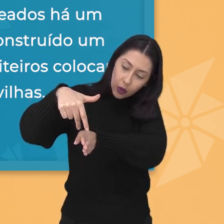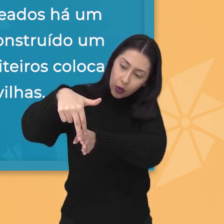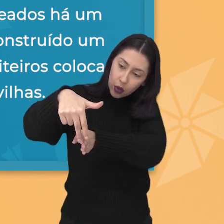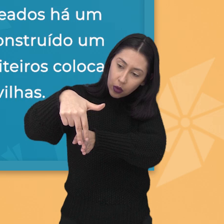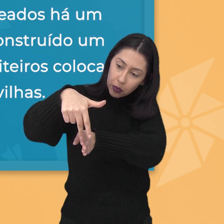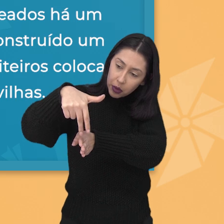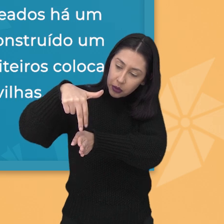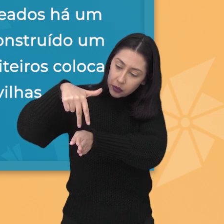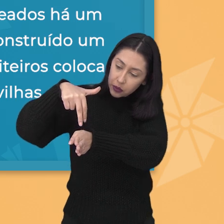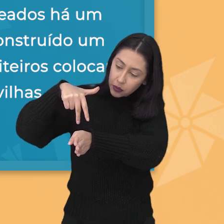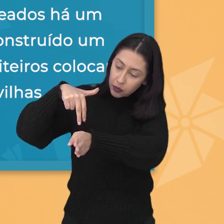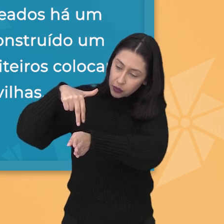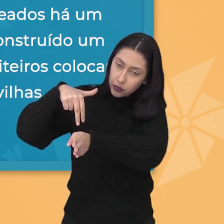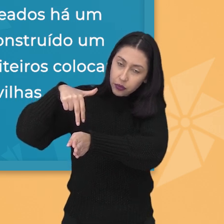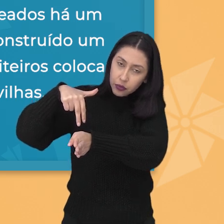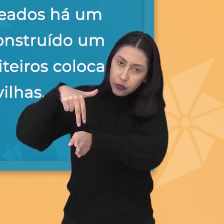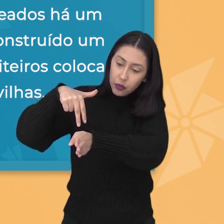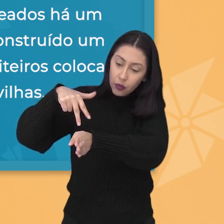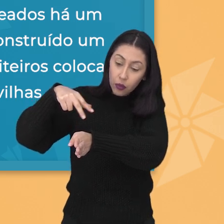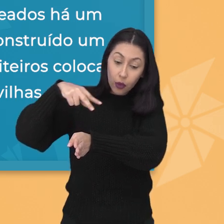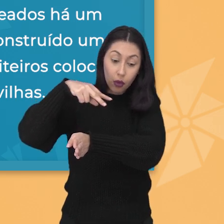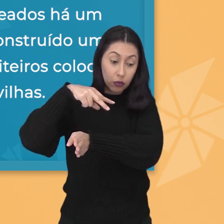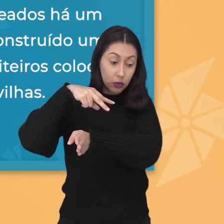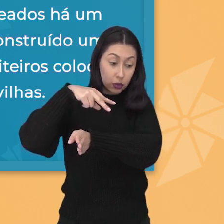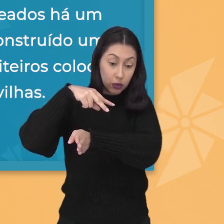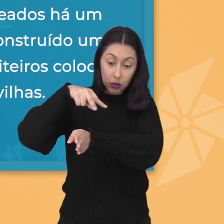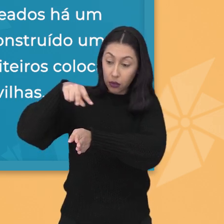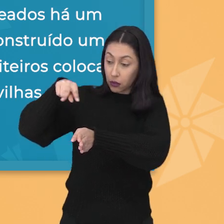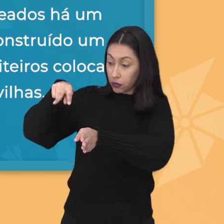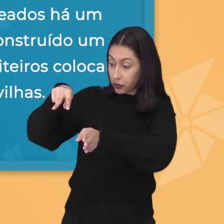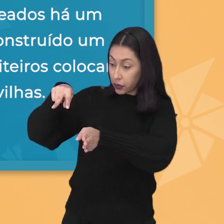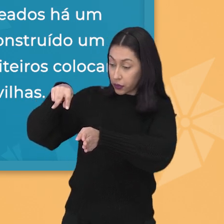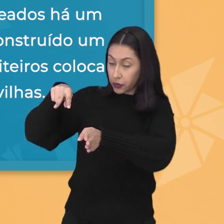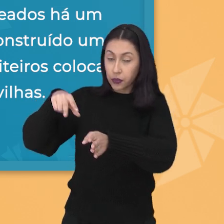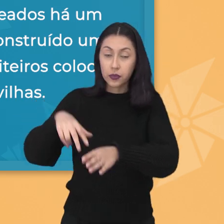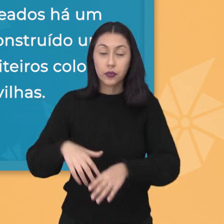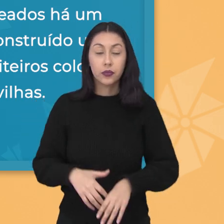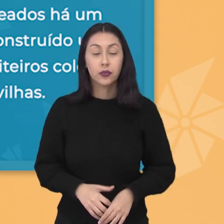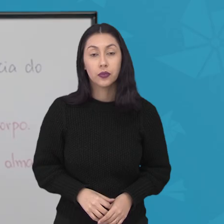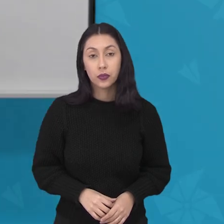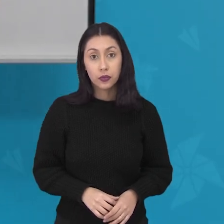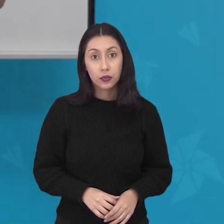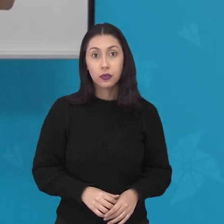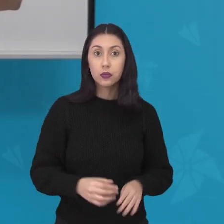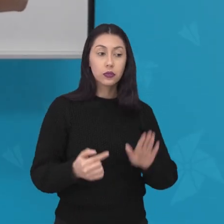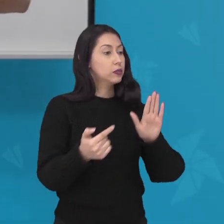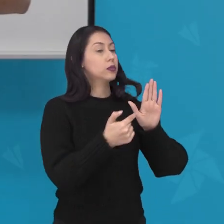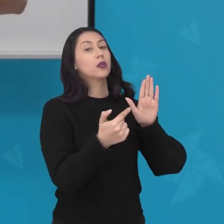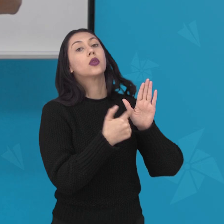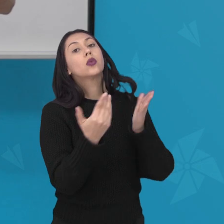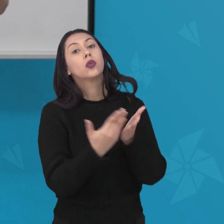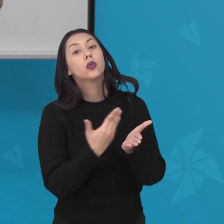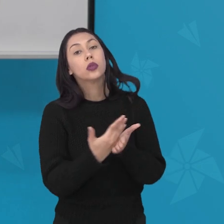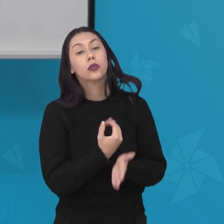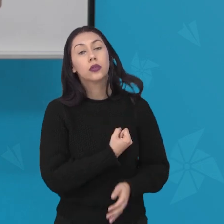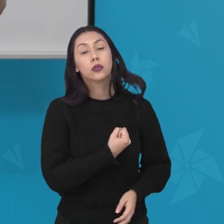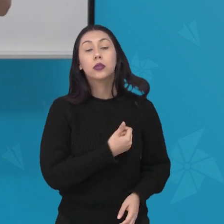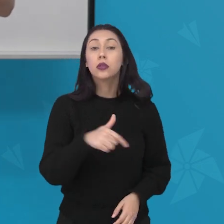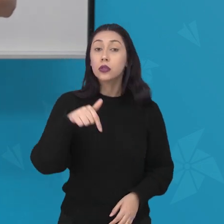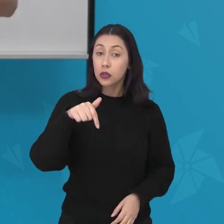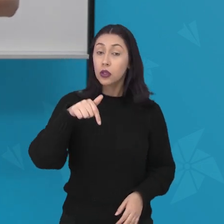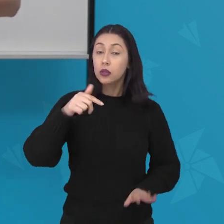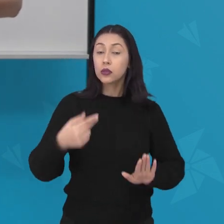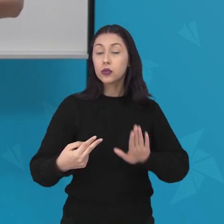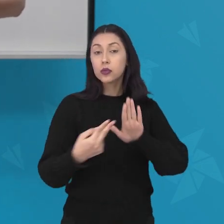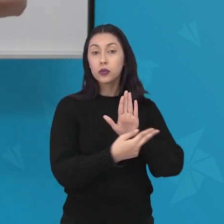o público para exibir por cima deles as suas maravilhas. Esse é o início do livro 7,